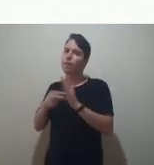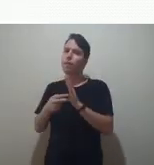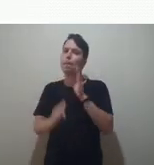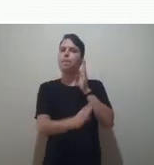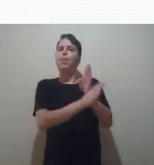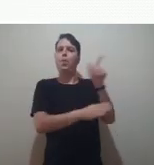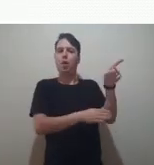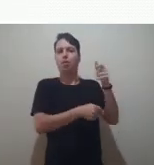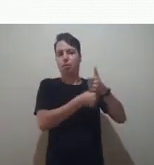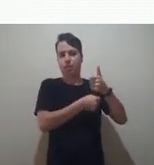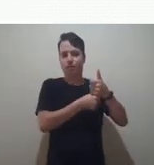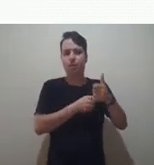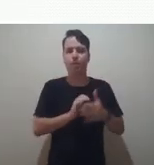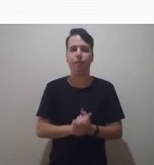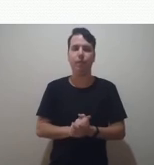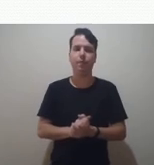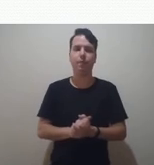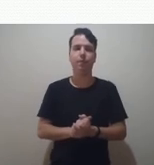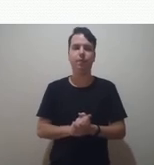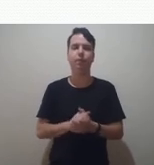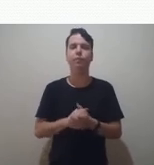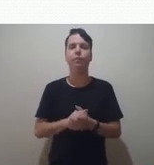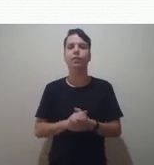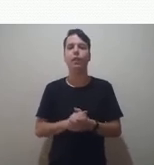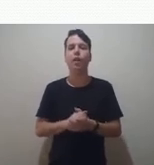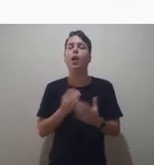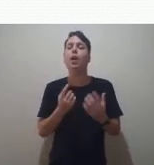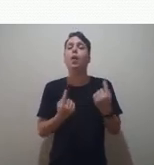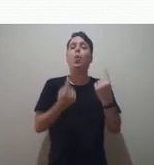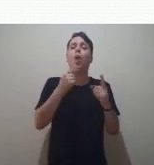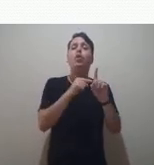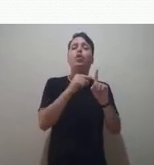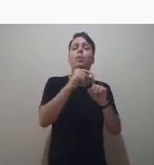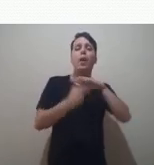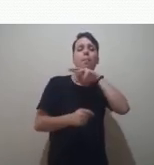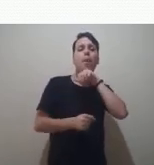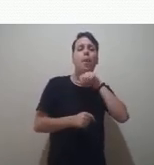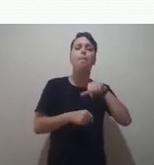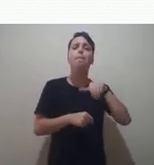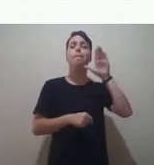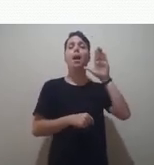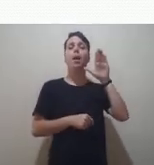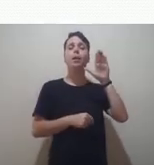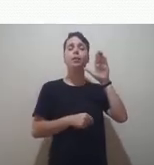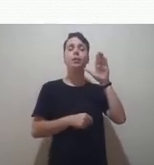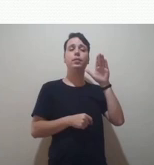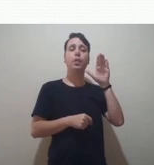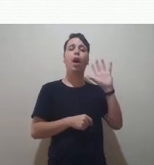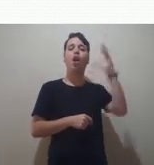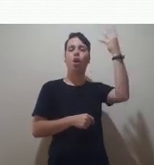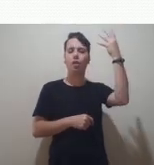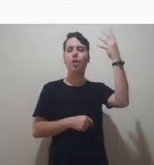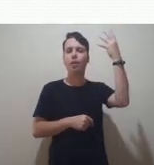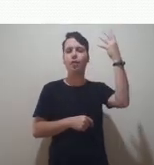Com relação aos fatores de risco aos animais, então, quais são os animais mais suscetíveis aos maus tratos?